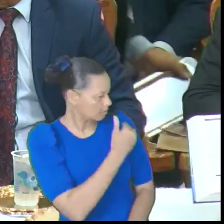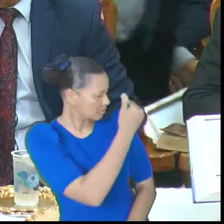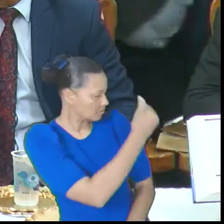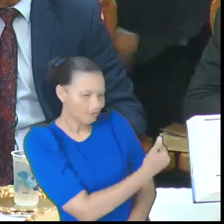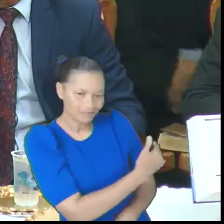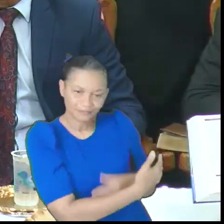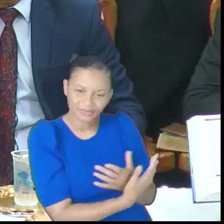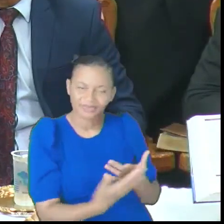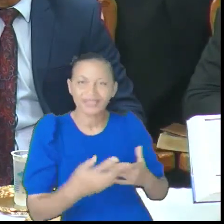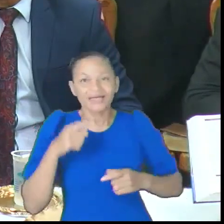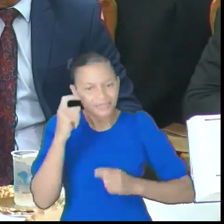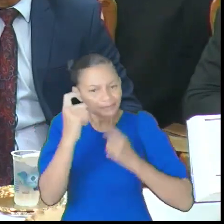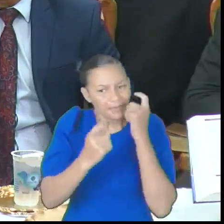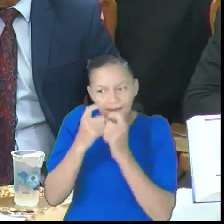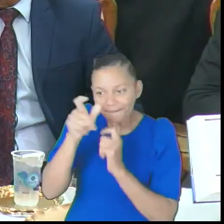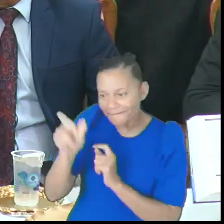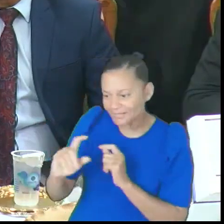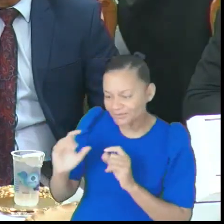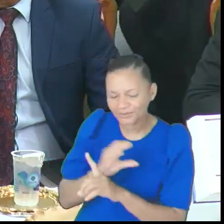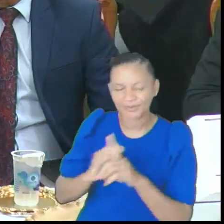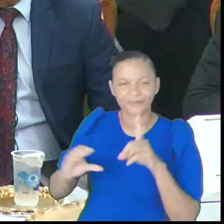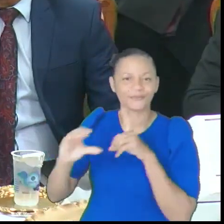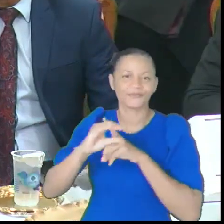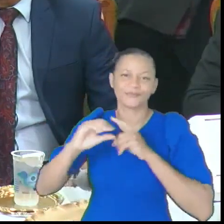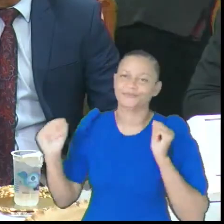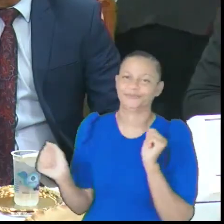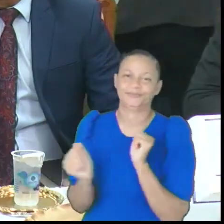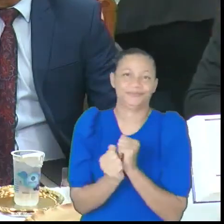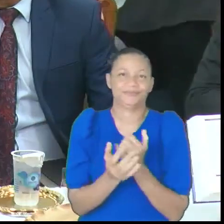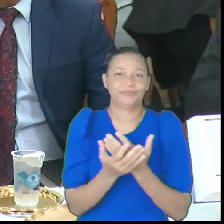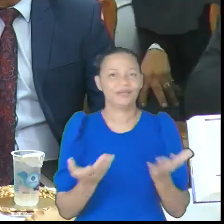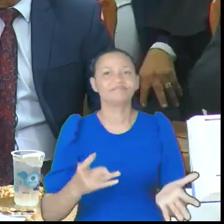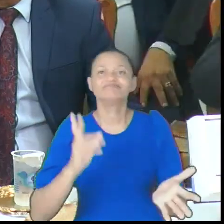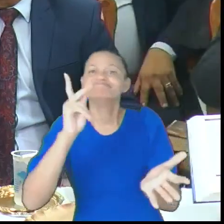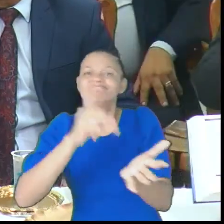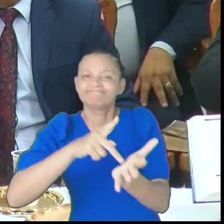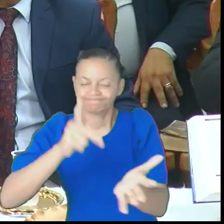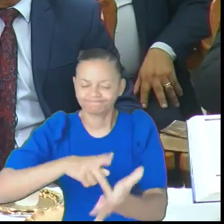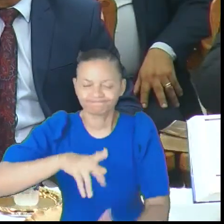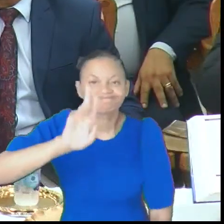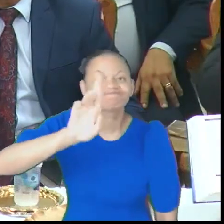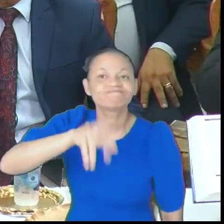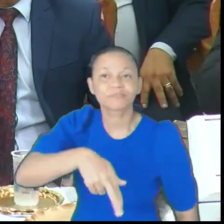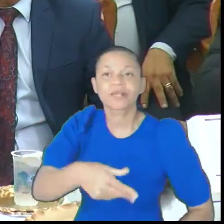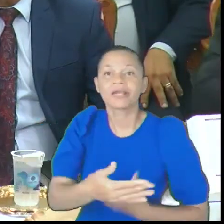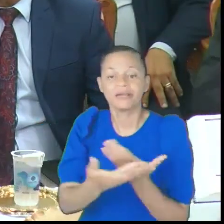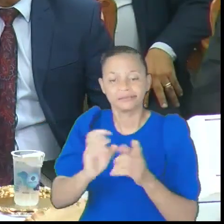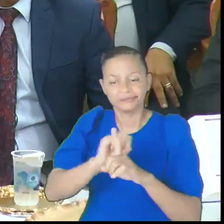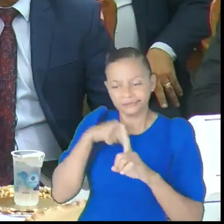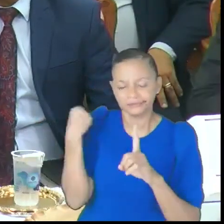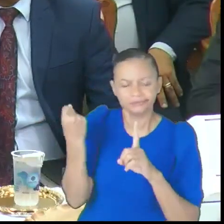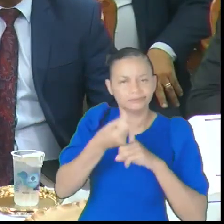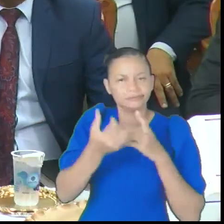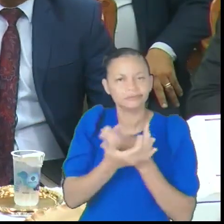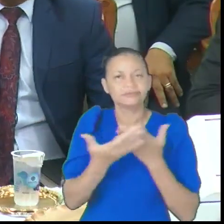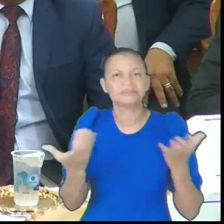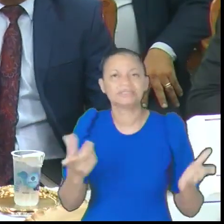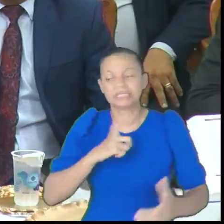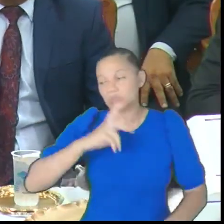está cultuando com você. É verdade que nós vivemos em uma sociedade tomada